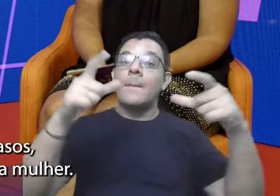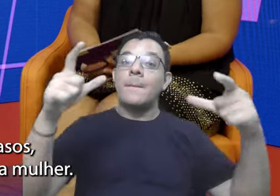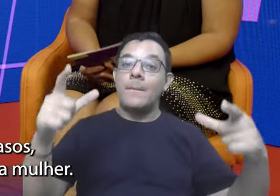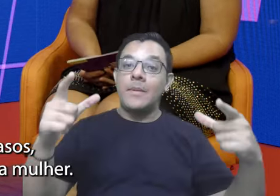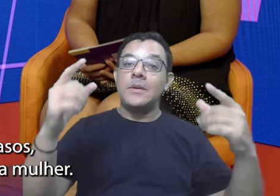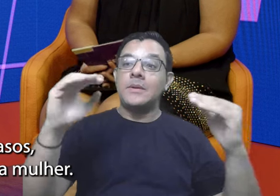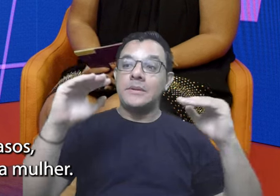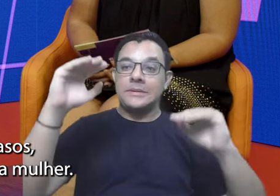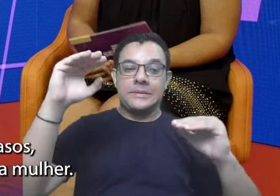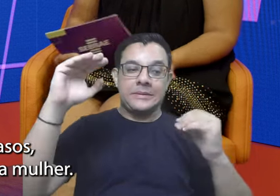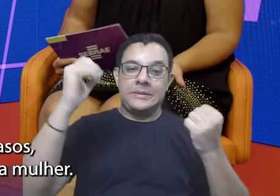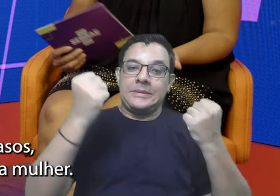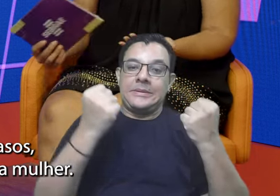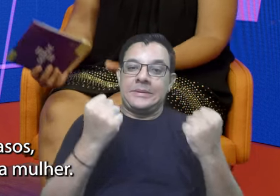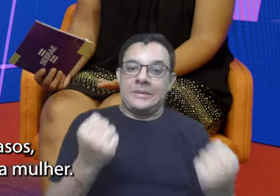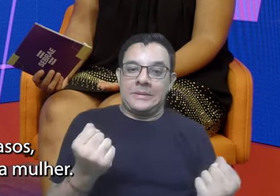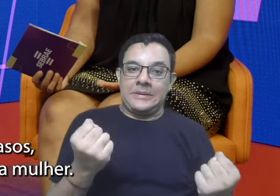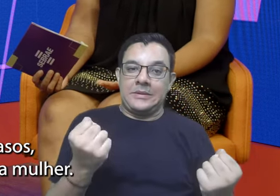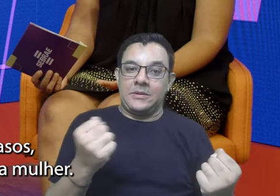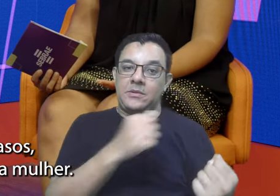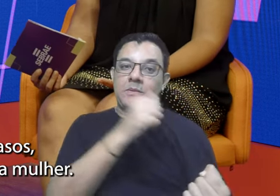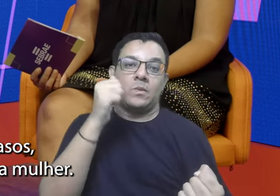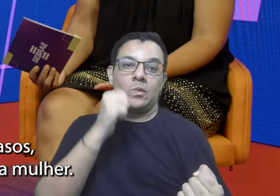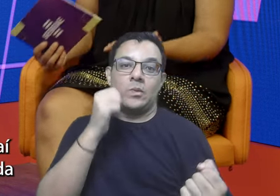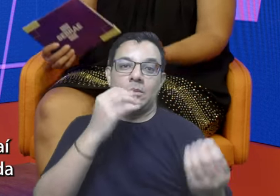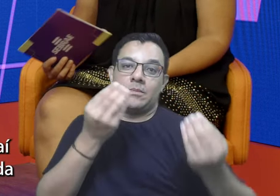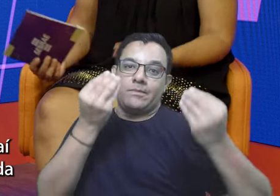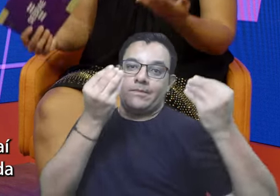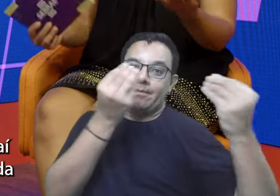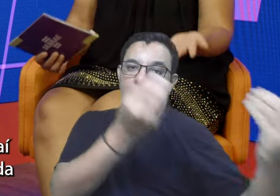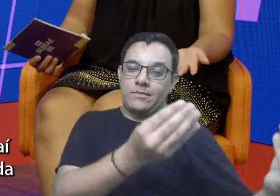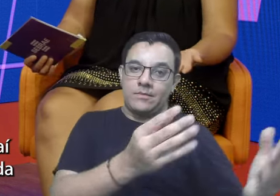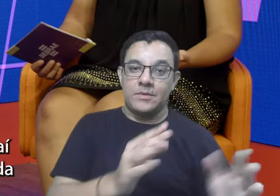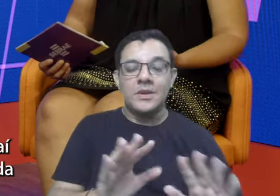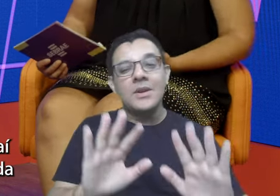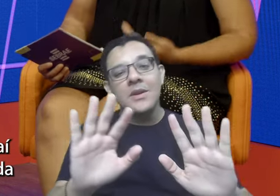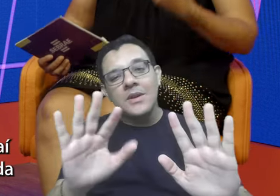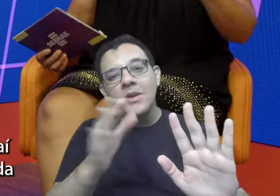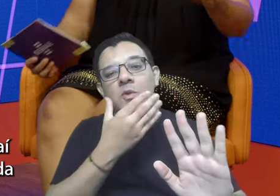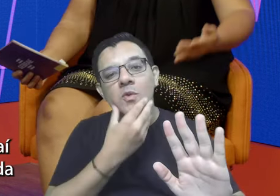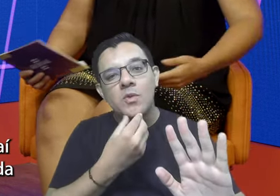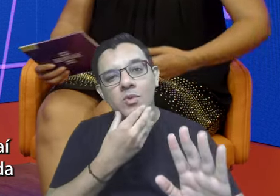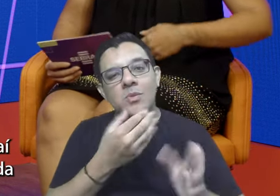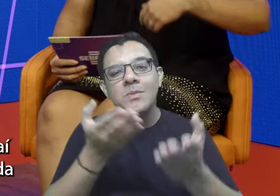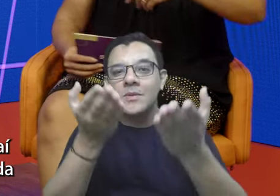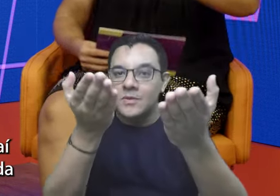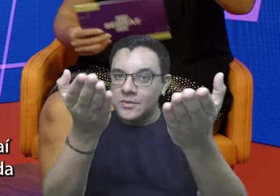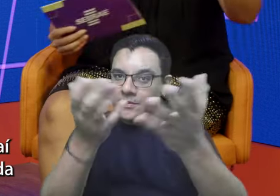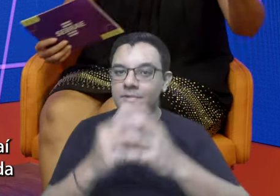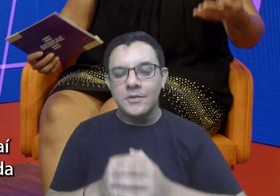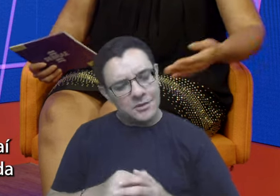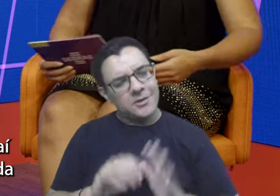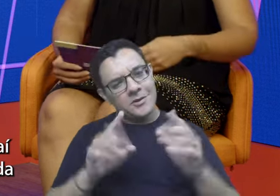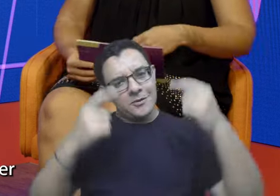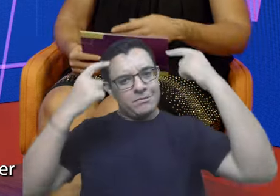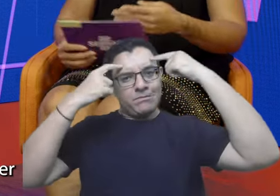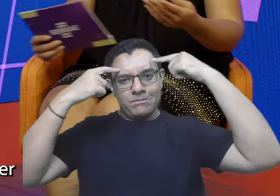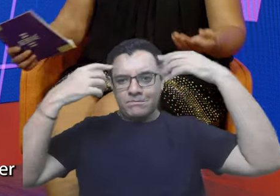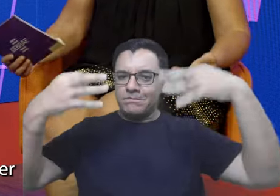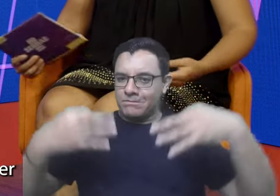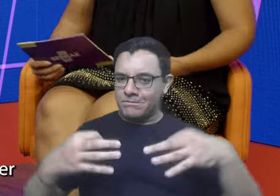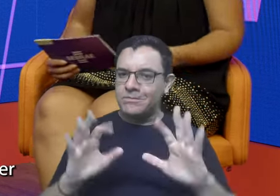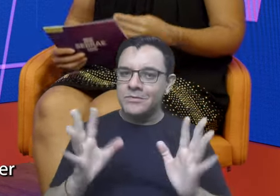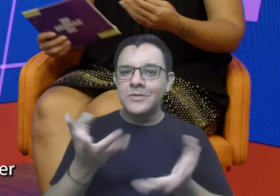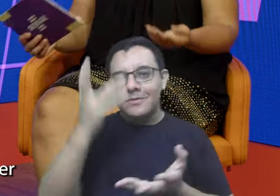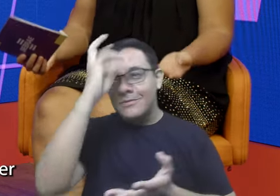dos casos o peso todo está recaindo sobre essa mulher então homem né que tá aí tem uma pessoa desconstruída que tá